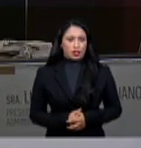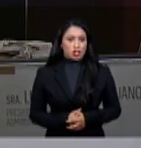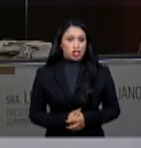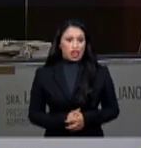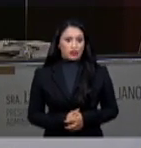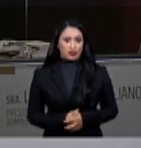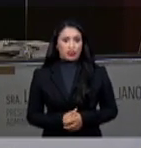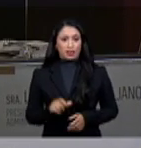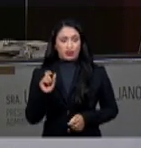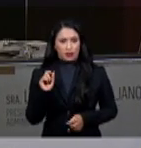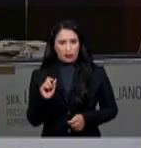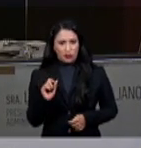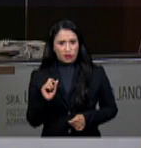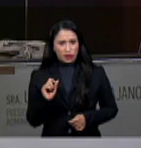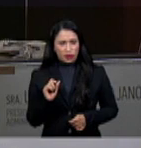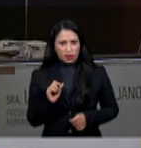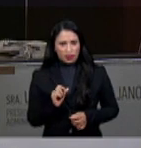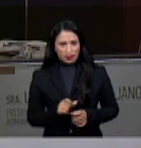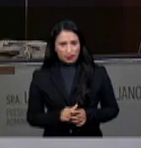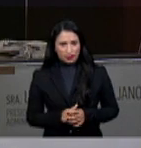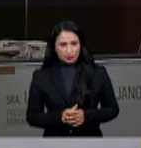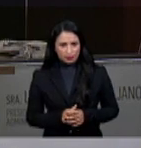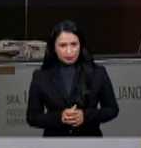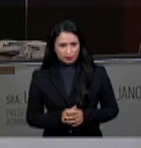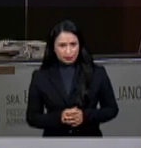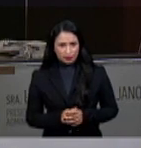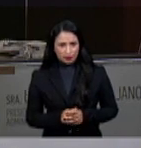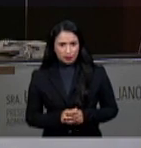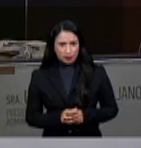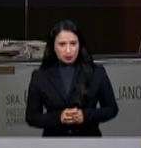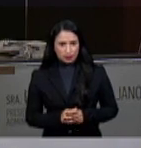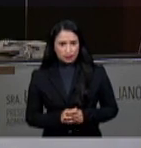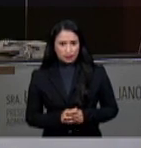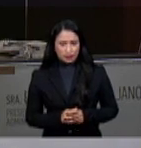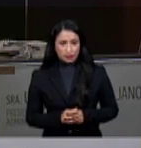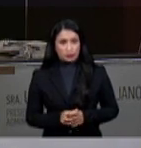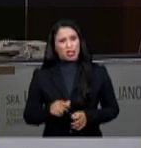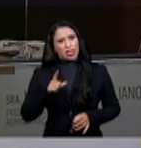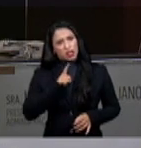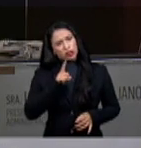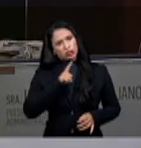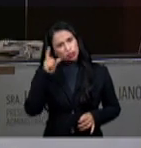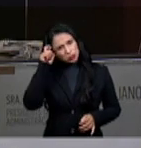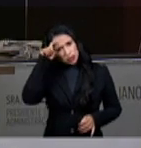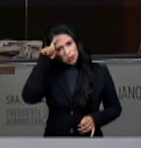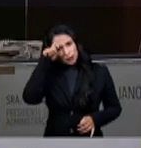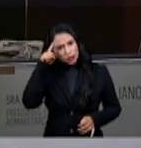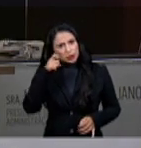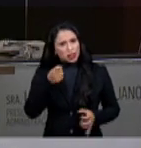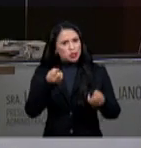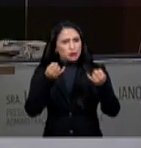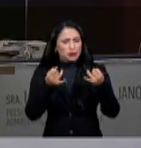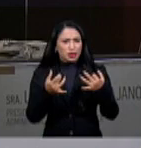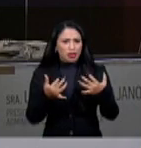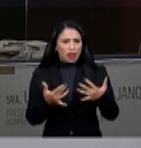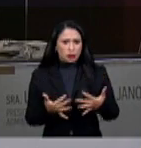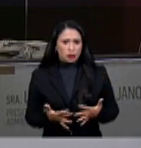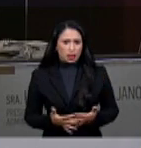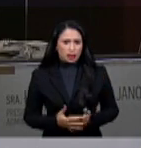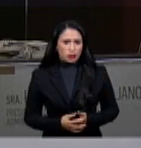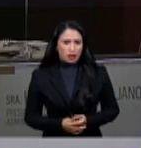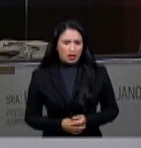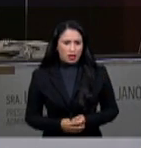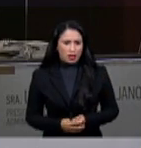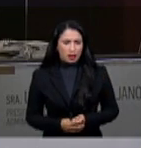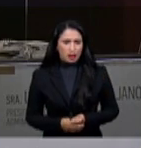bem tá ordem que eu queria o tal depois o ponha ordem eu tinha muita dificuldade para explicar para os outros que quer que a horta me destacar me